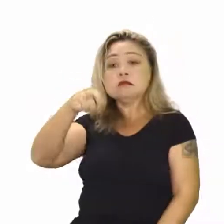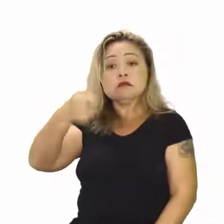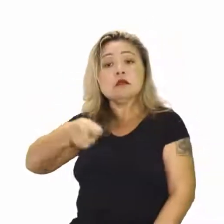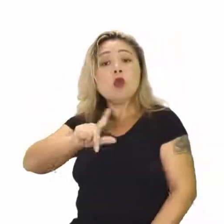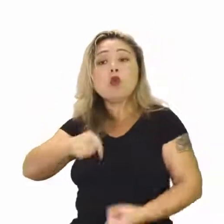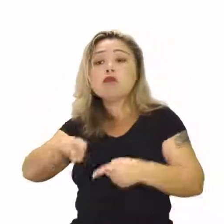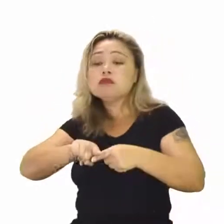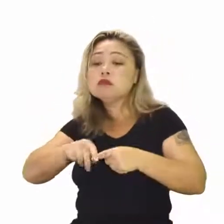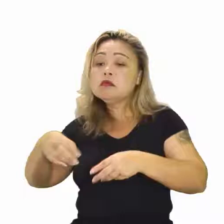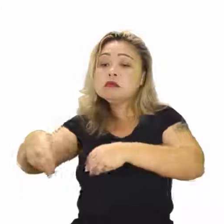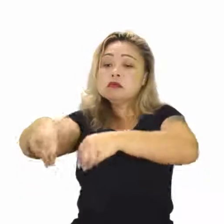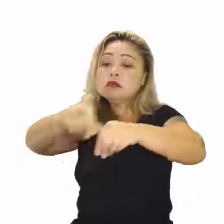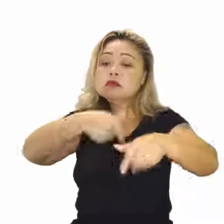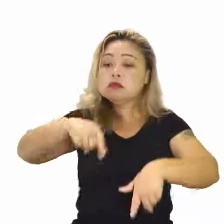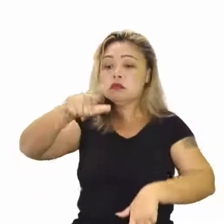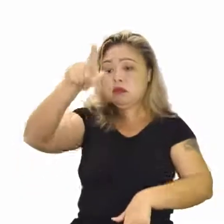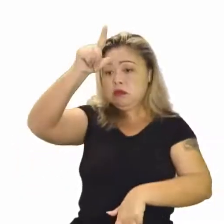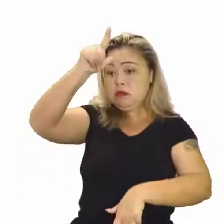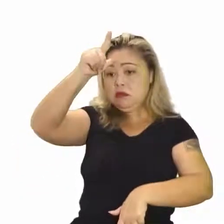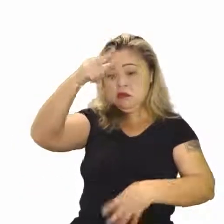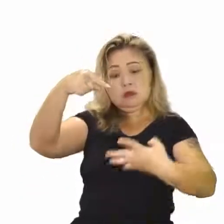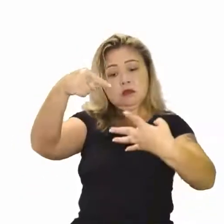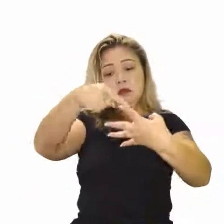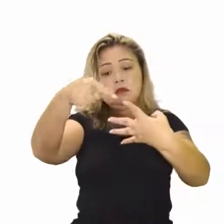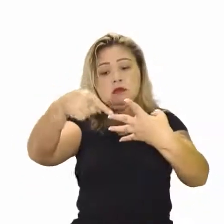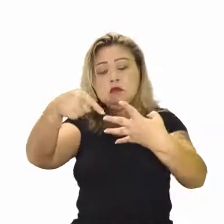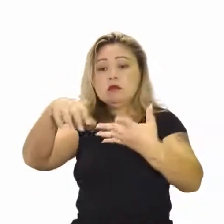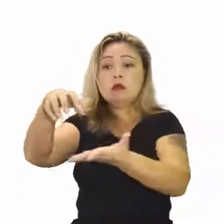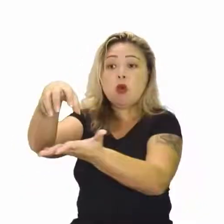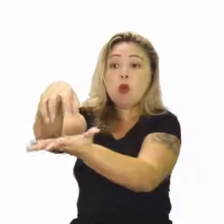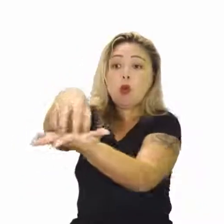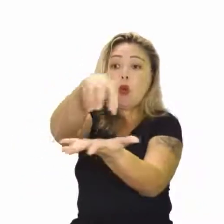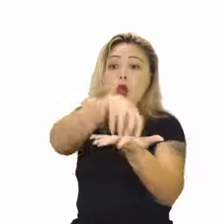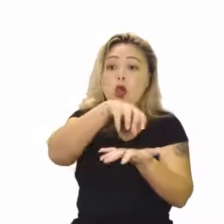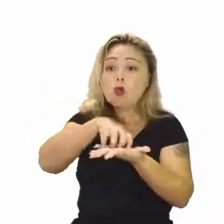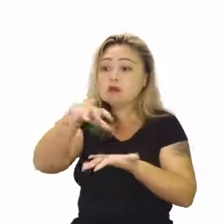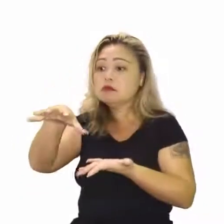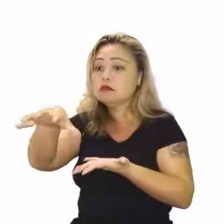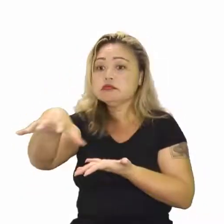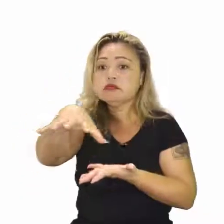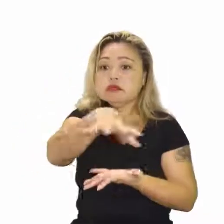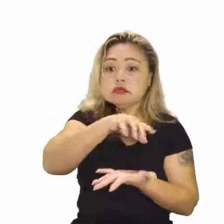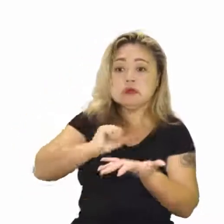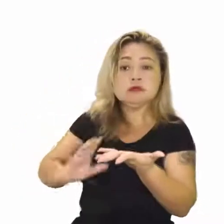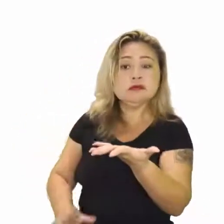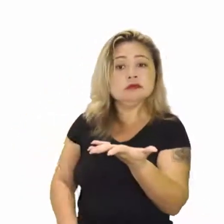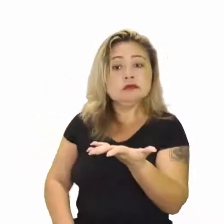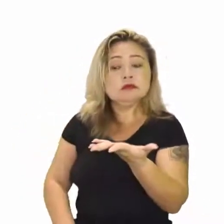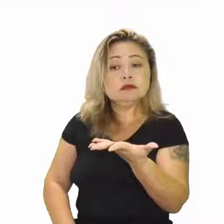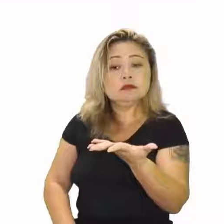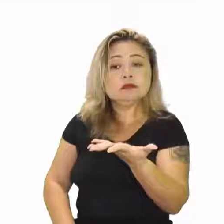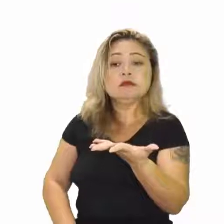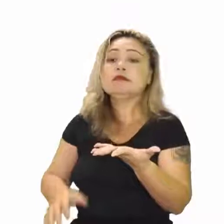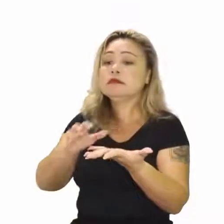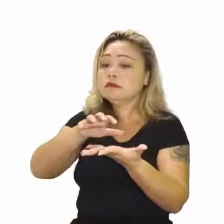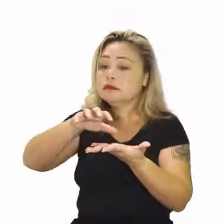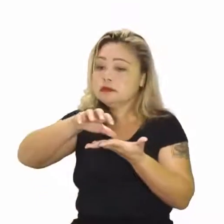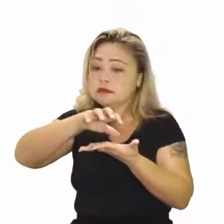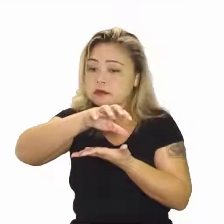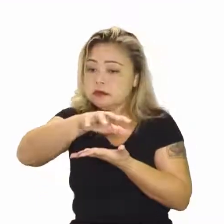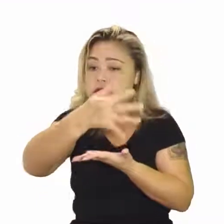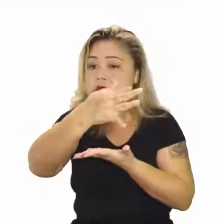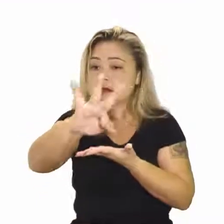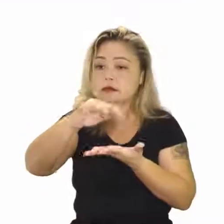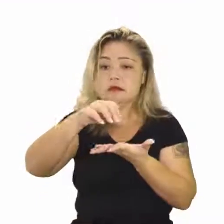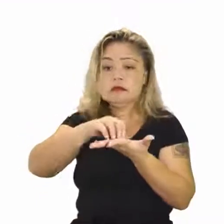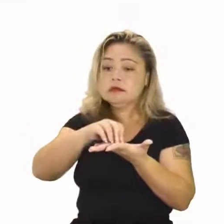oficialmente que o território alemão seria dividido em 4 zonas de ocupação. As zonas de ocupação.